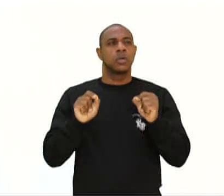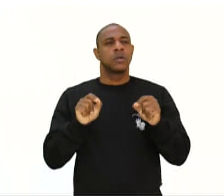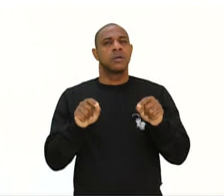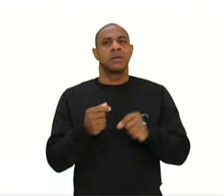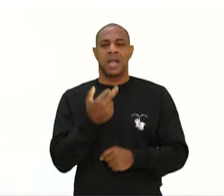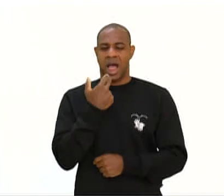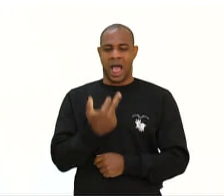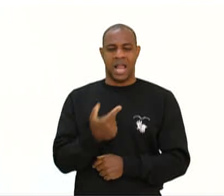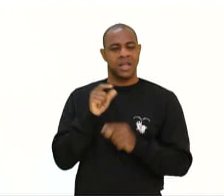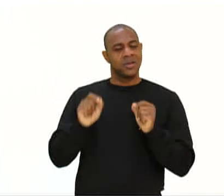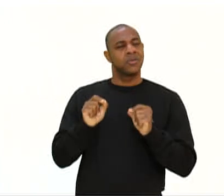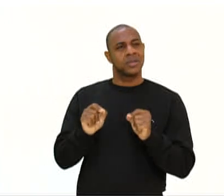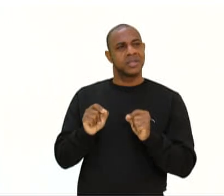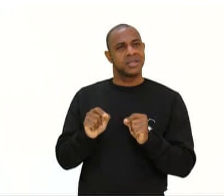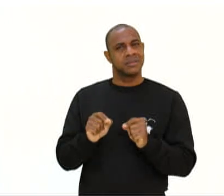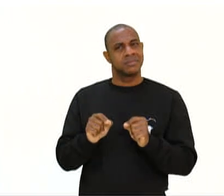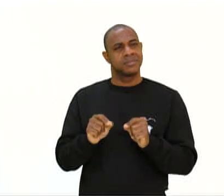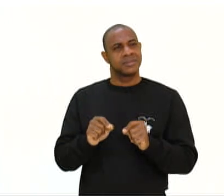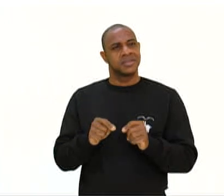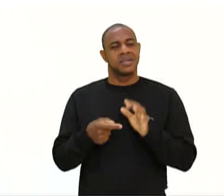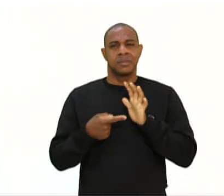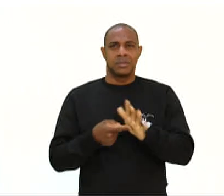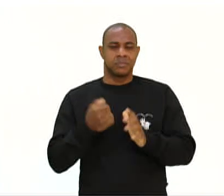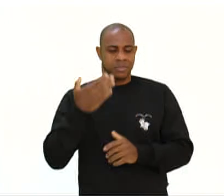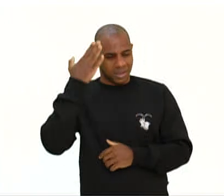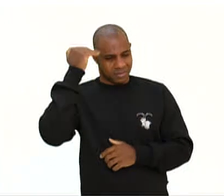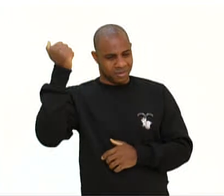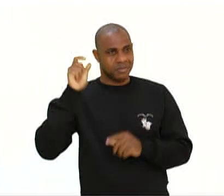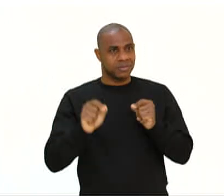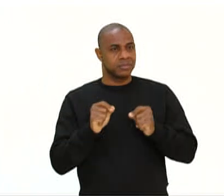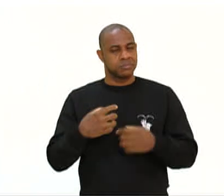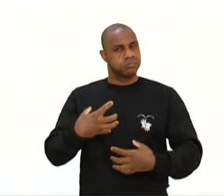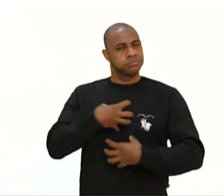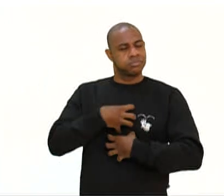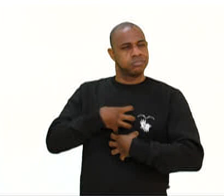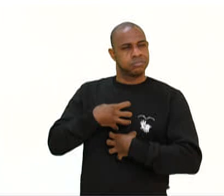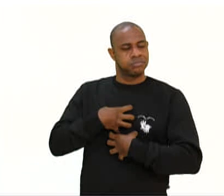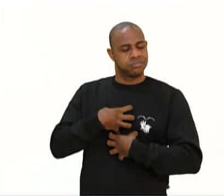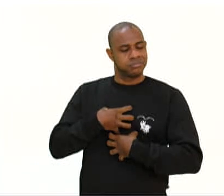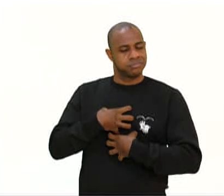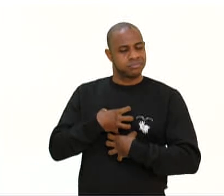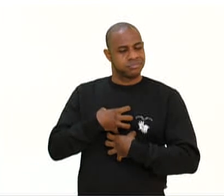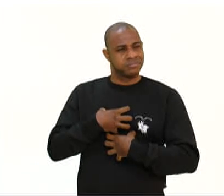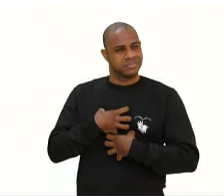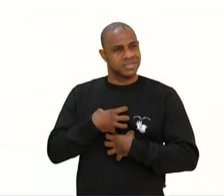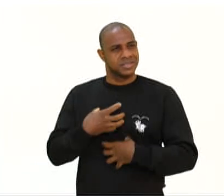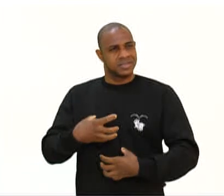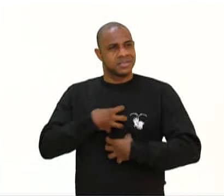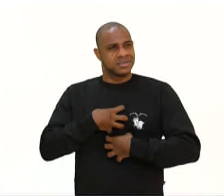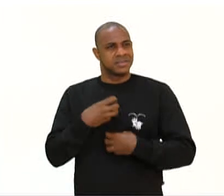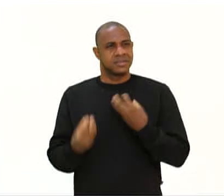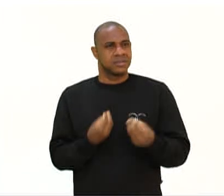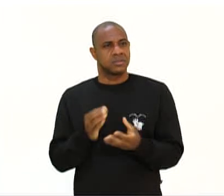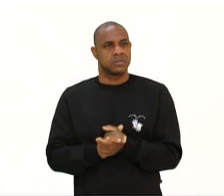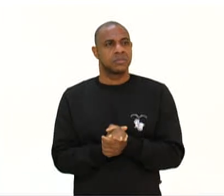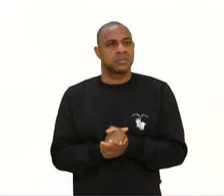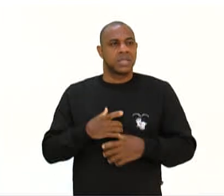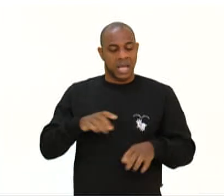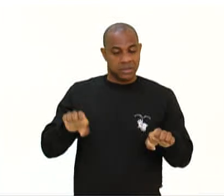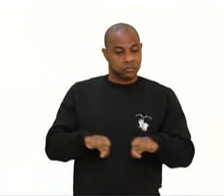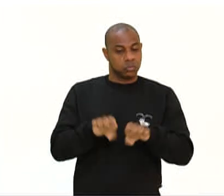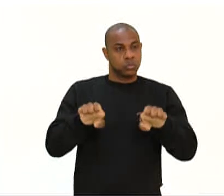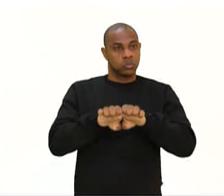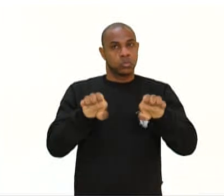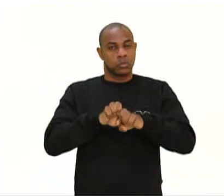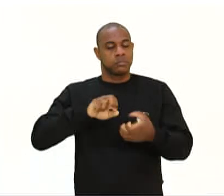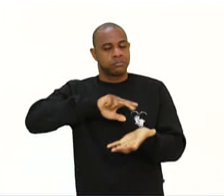língua um instrumento artístico capaz de tocar a sensibilidade do ouvinte. Quanto ao formato, são constituídas de